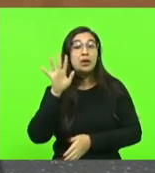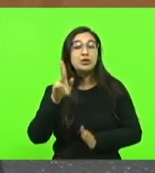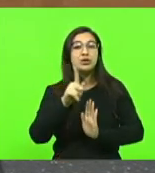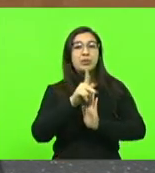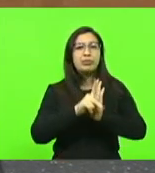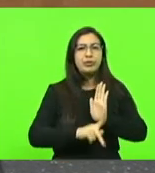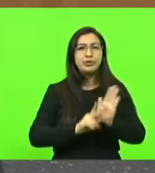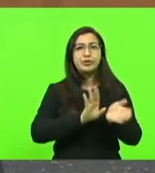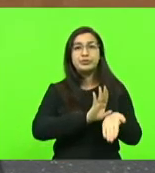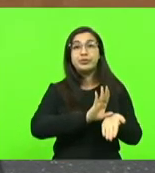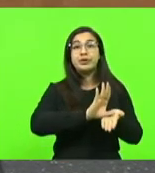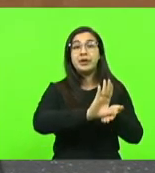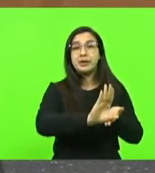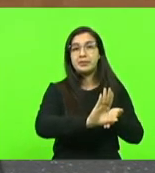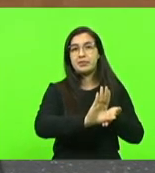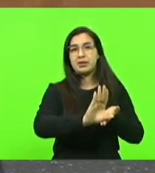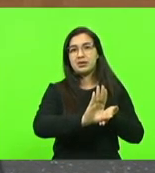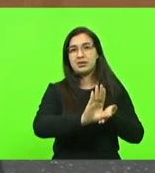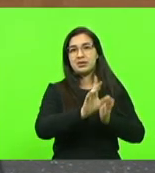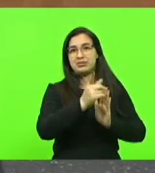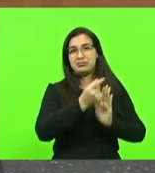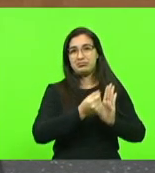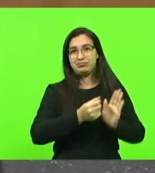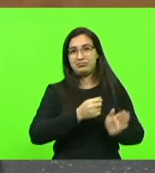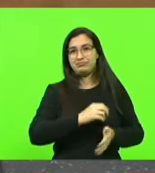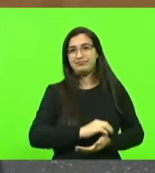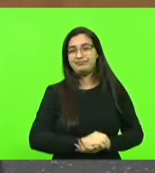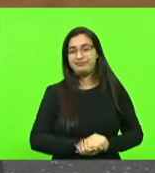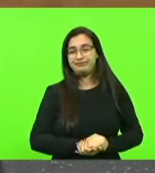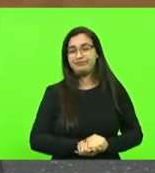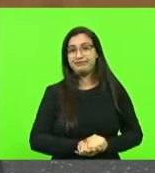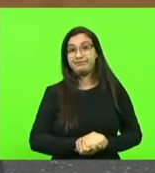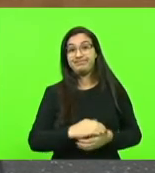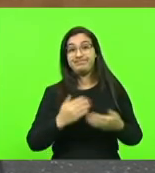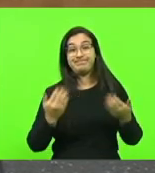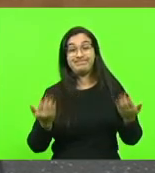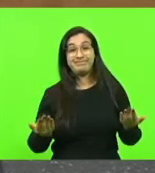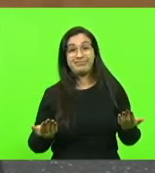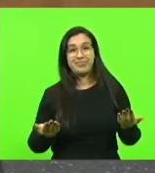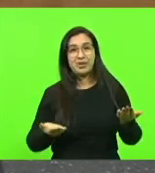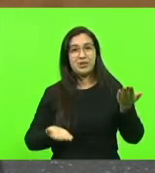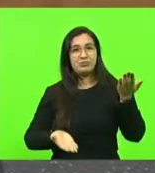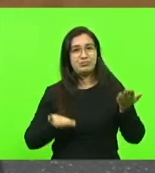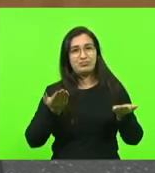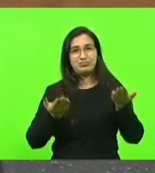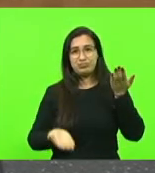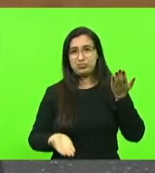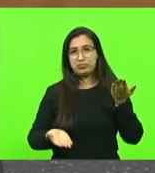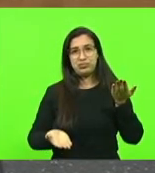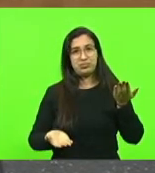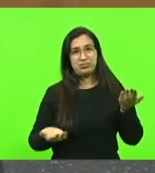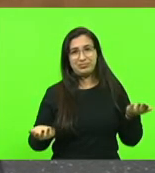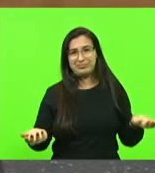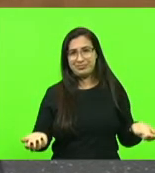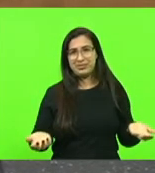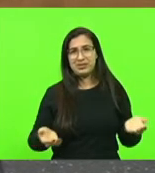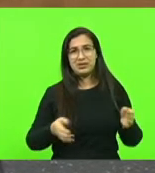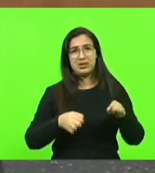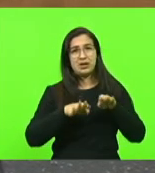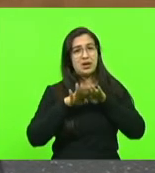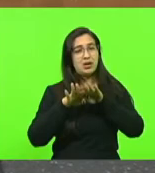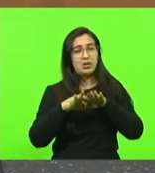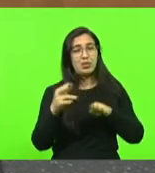repasse de recursos. Então, é desigual, é